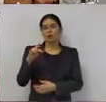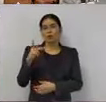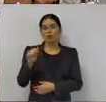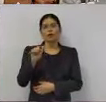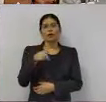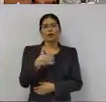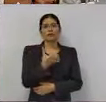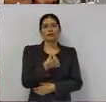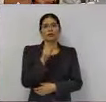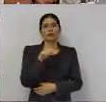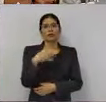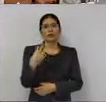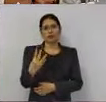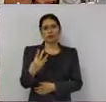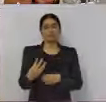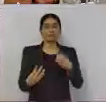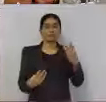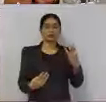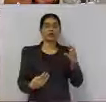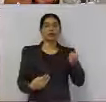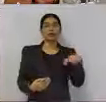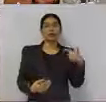3,2 em cada moda.